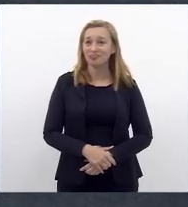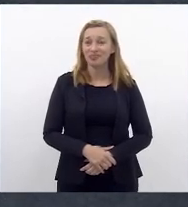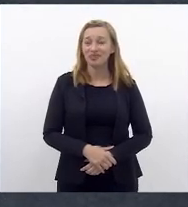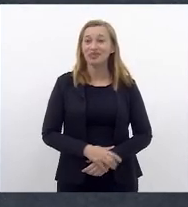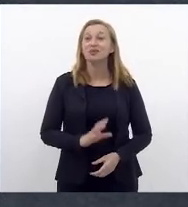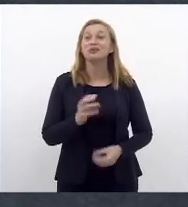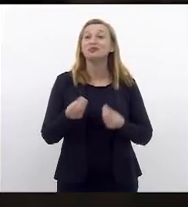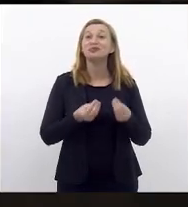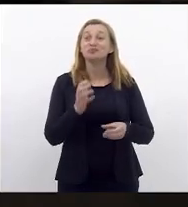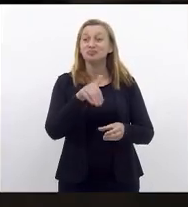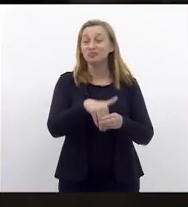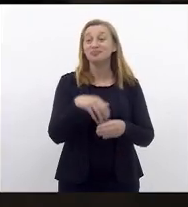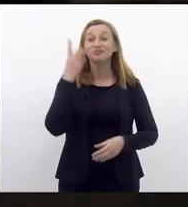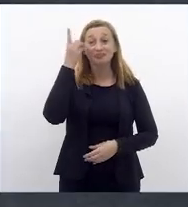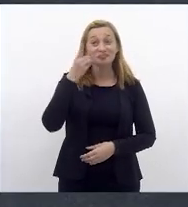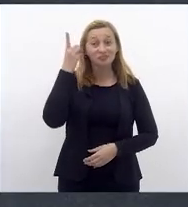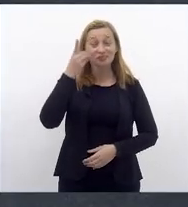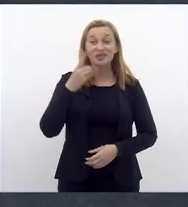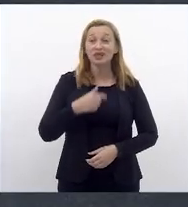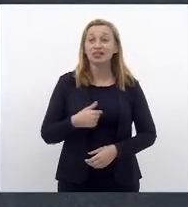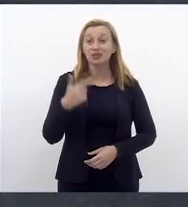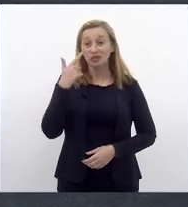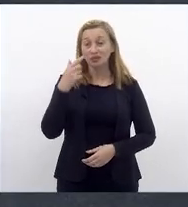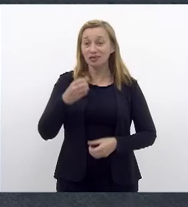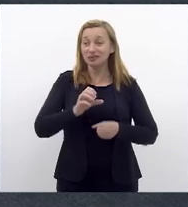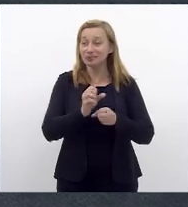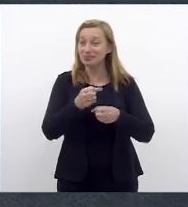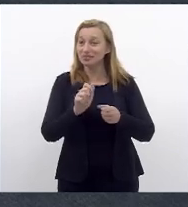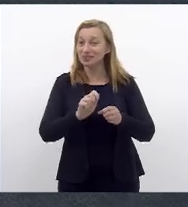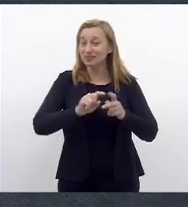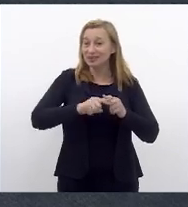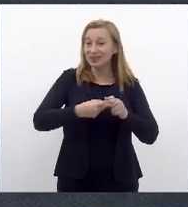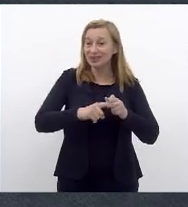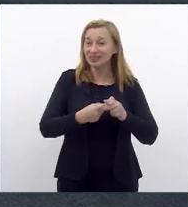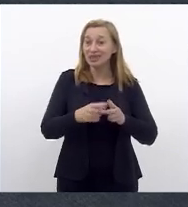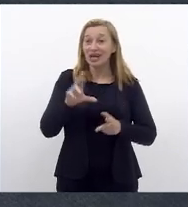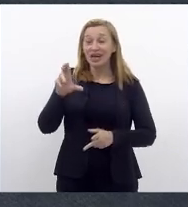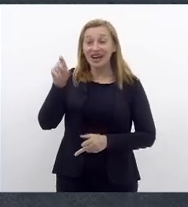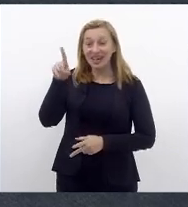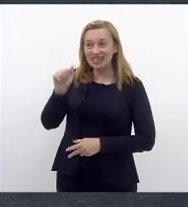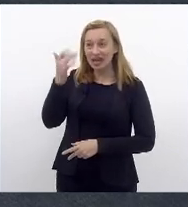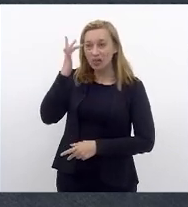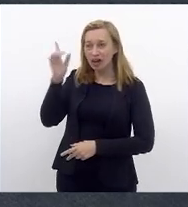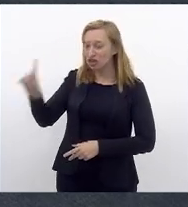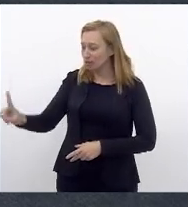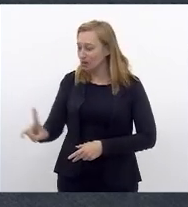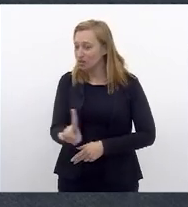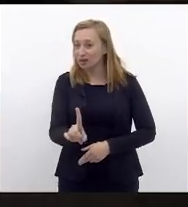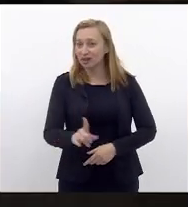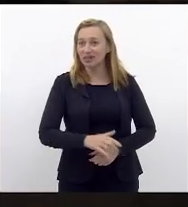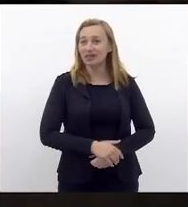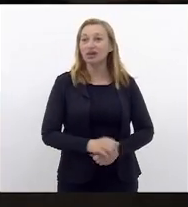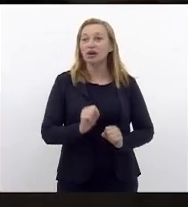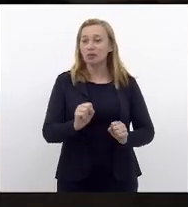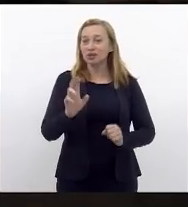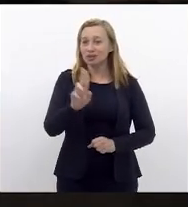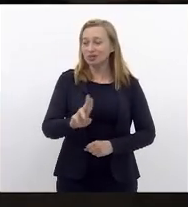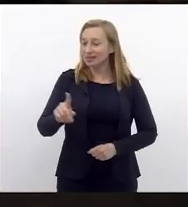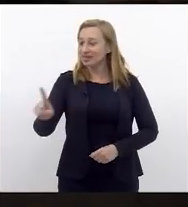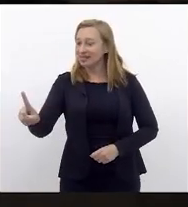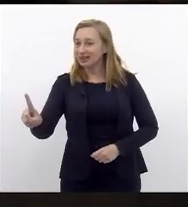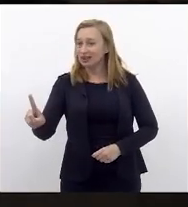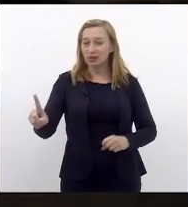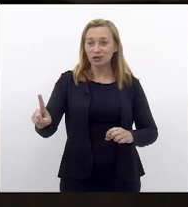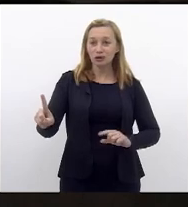Como vota, deputado? Estou acertando o microfone. Parece que o Canela passou aqui. O Vossa Excelência tá dessa podia altura. Ter usado de cá o